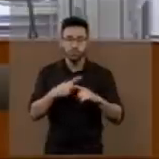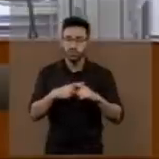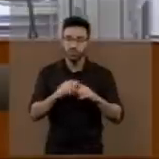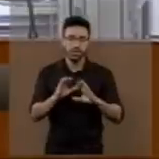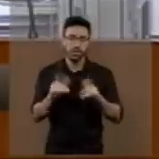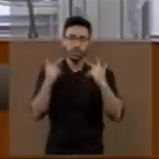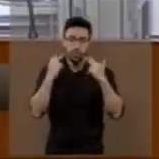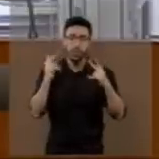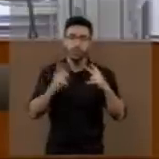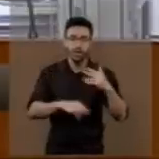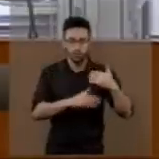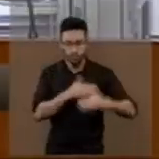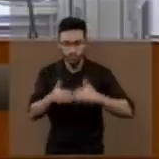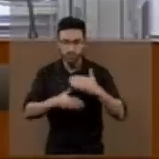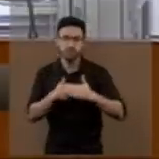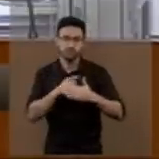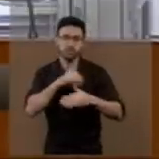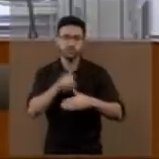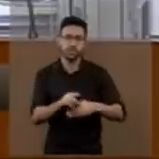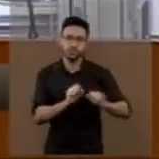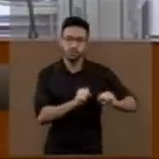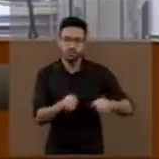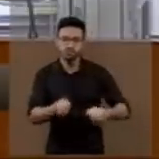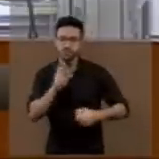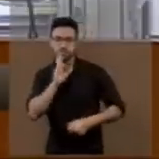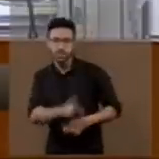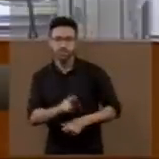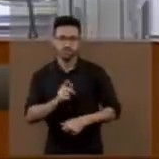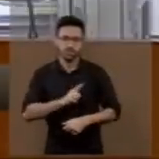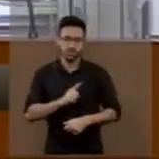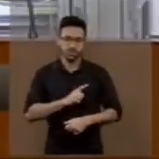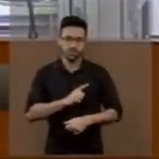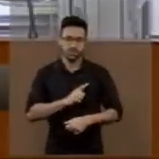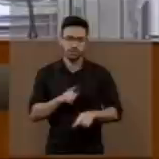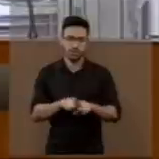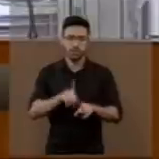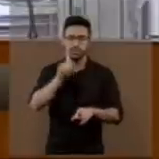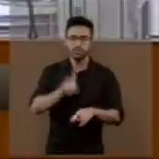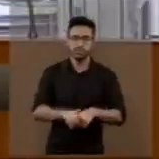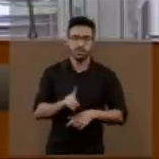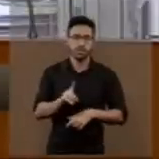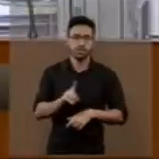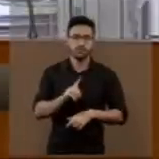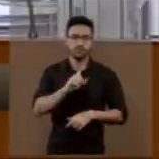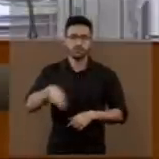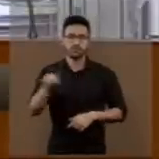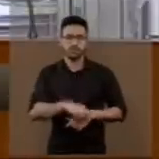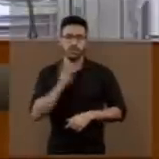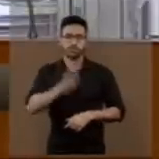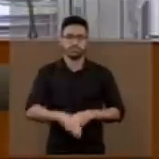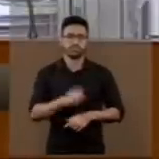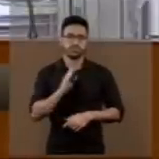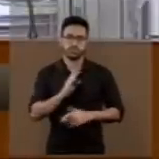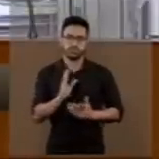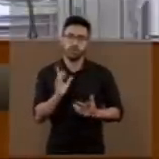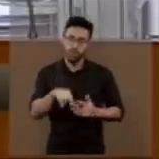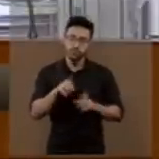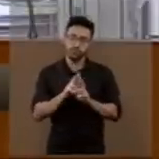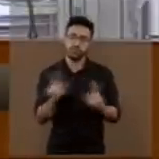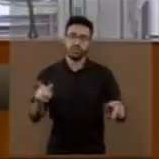direito a recursos e o direito, inclusive, a não ter a cassação sumária do registro. Essa é a diferença da